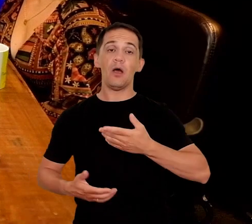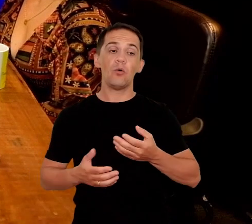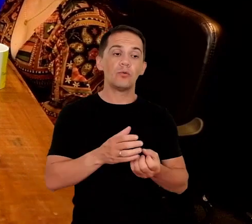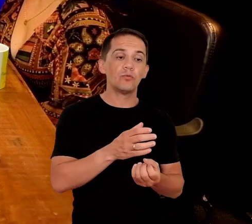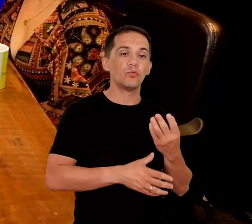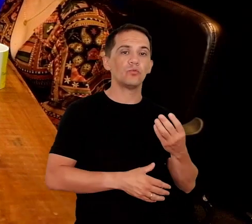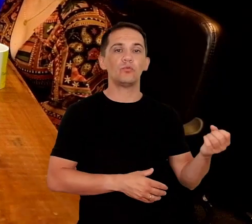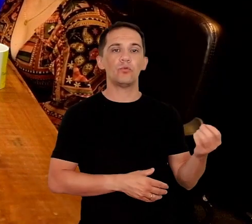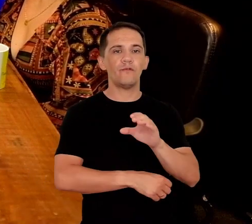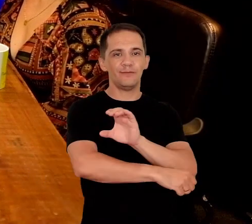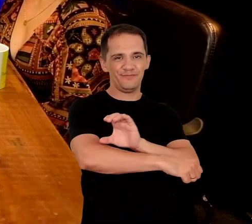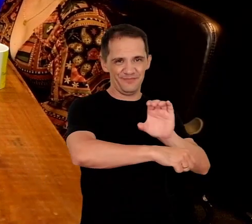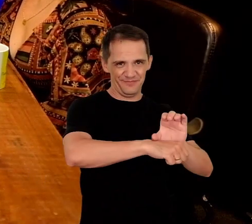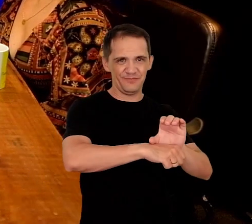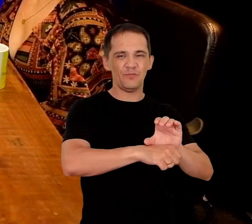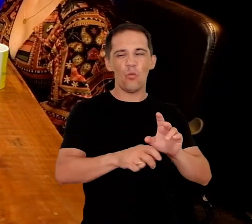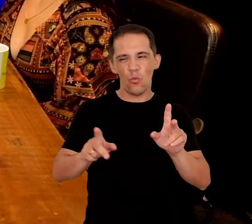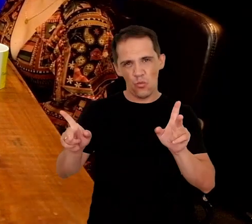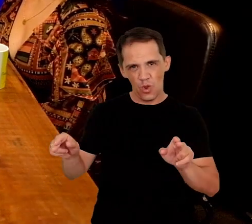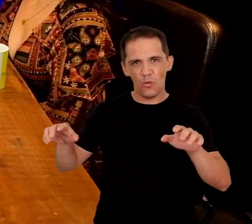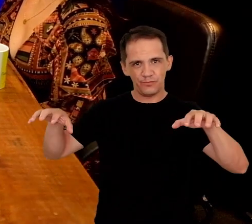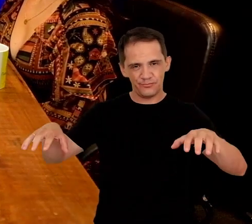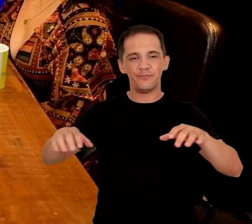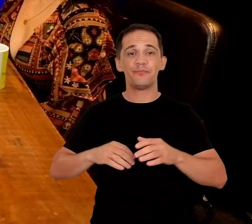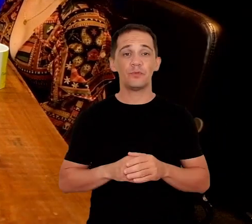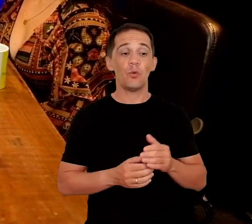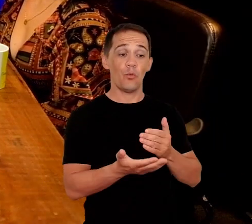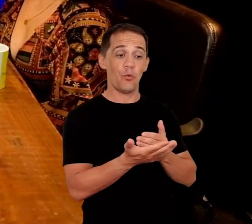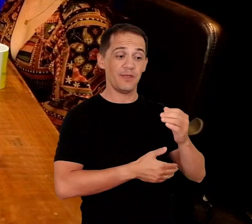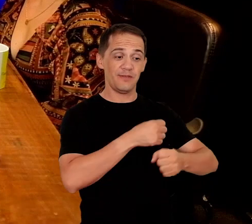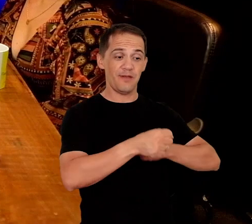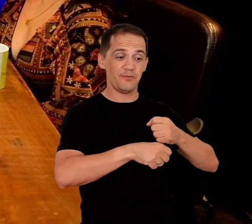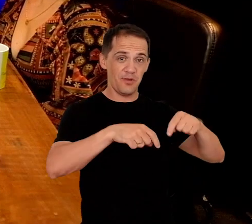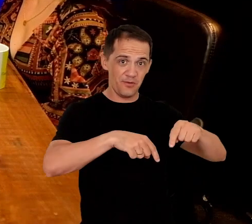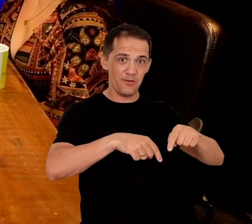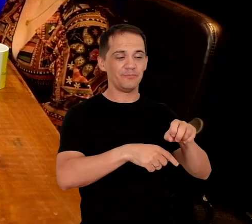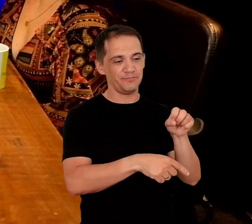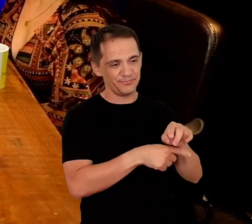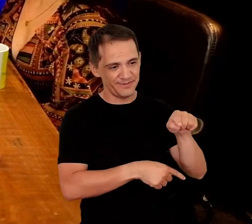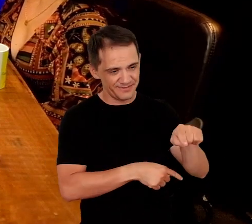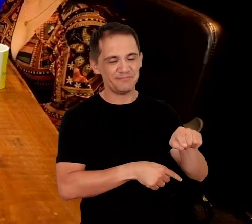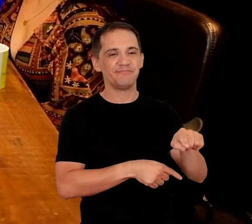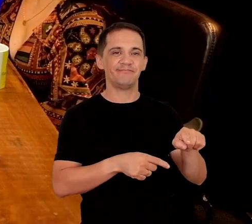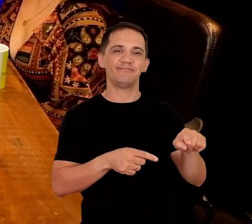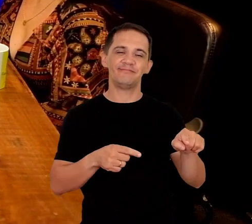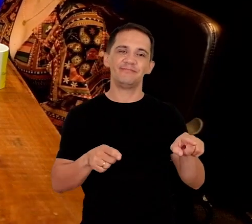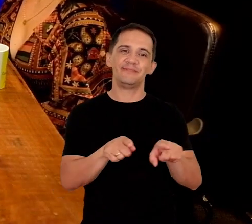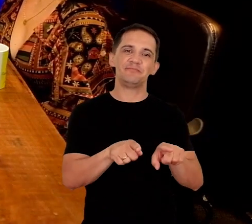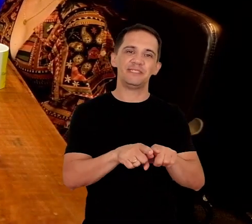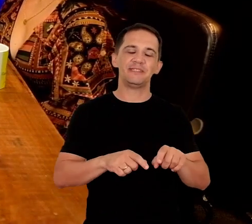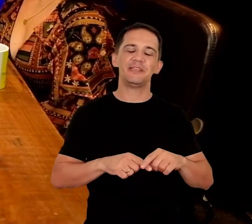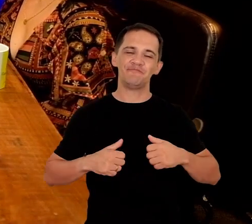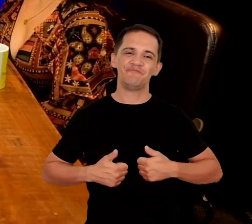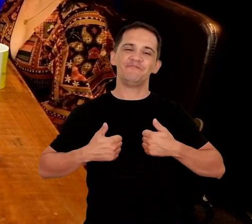que abriu agora esse finalzinho do ano passado, uma filial em Cachoeirinha. Aí esse ano já começa. Aqui? Aham. Ah, que legal. E eu tenho maior orgulho,